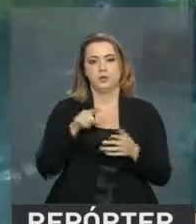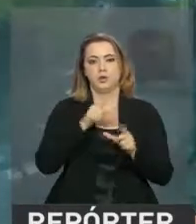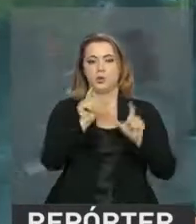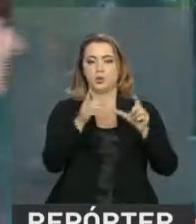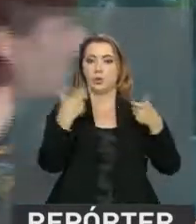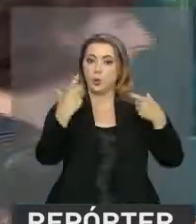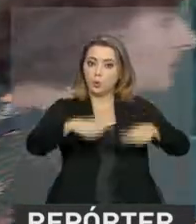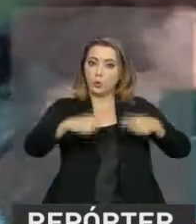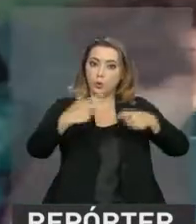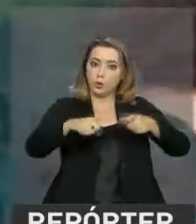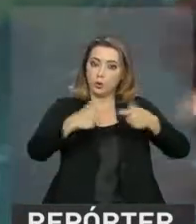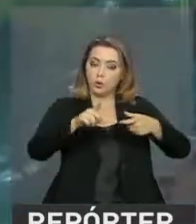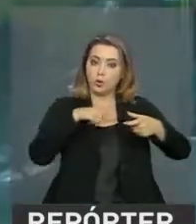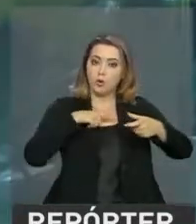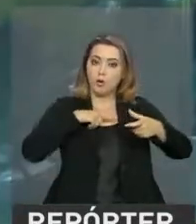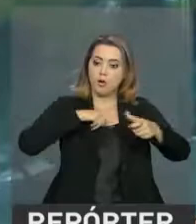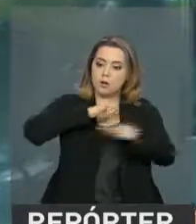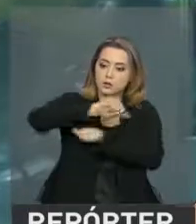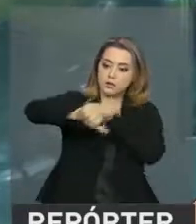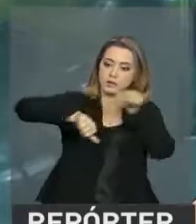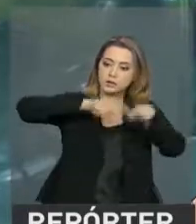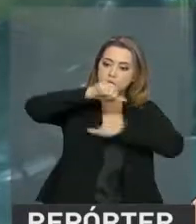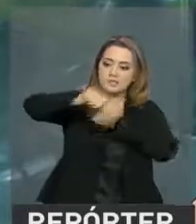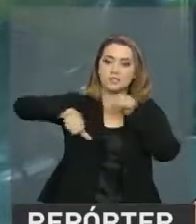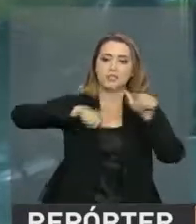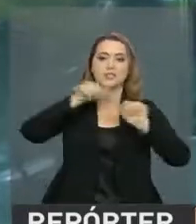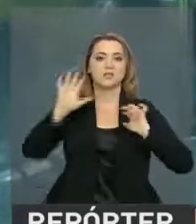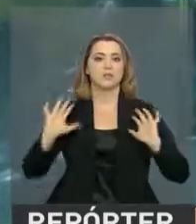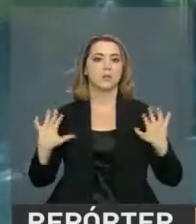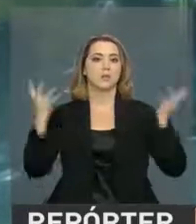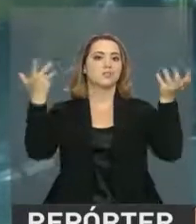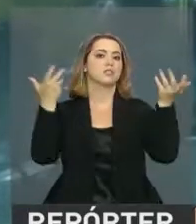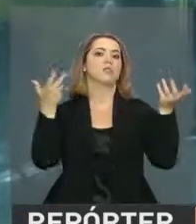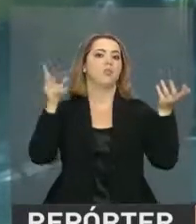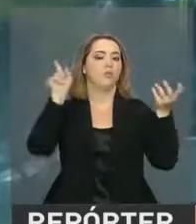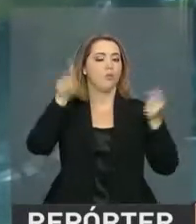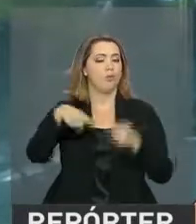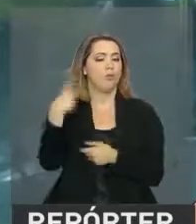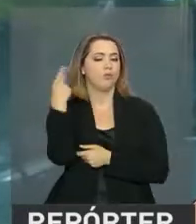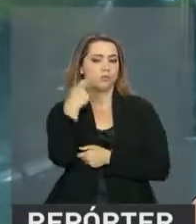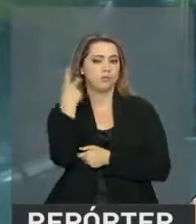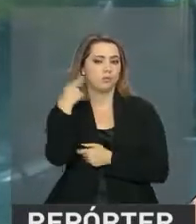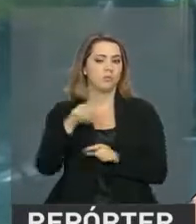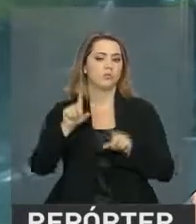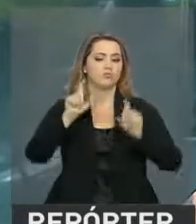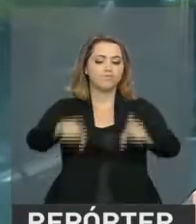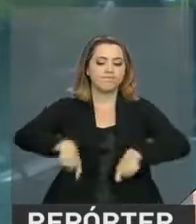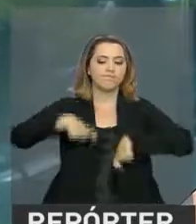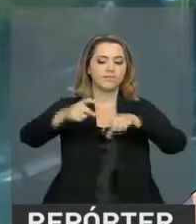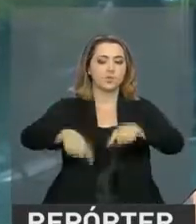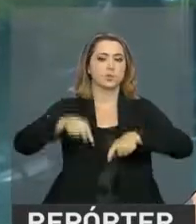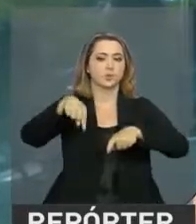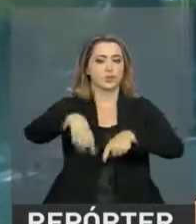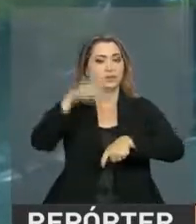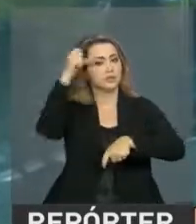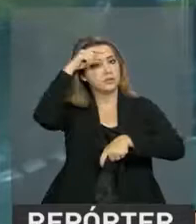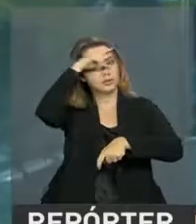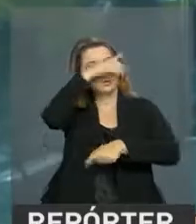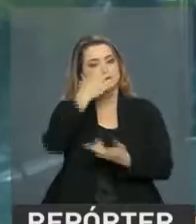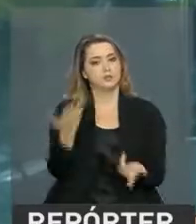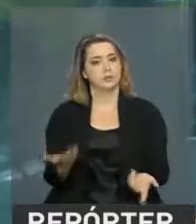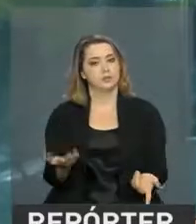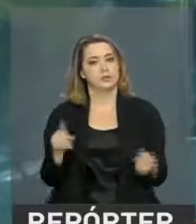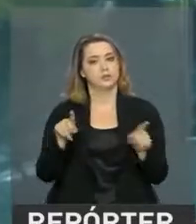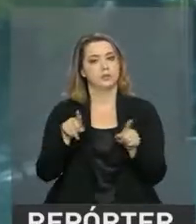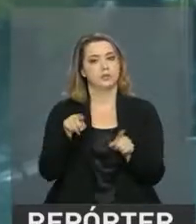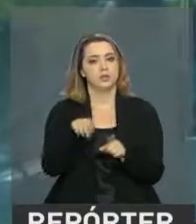do globo, onde naturalmente as condições mais desafiadoras para a agricultura ocorrem.